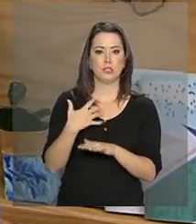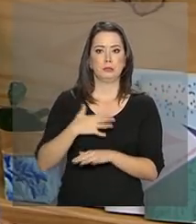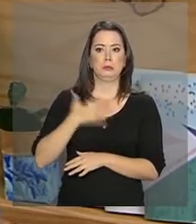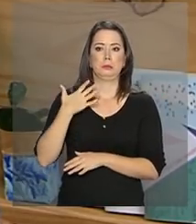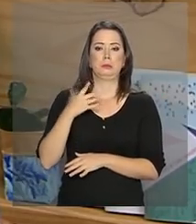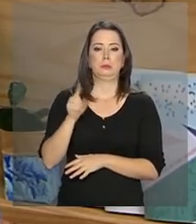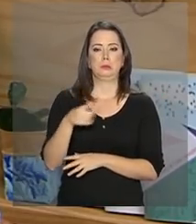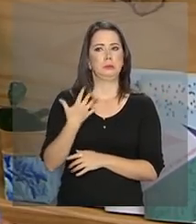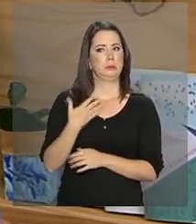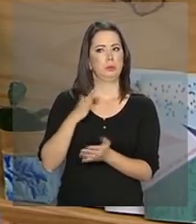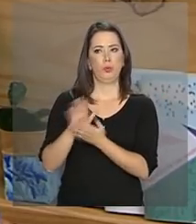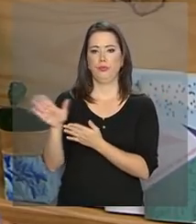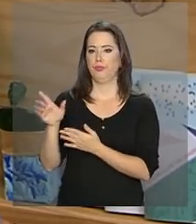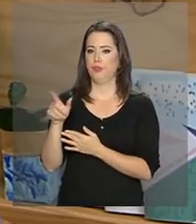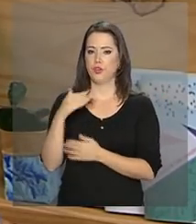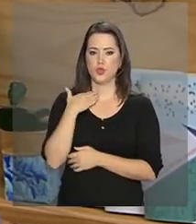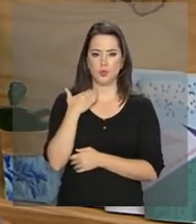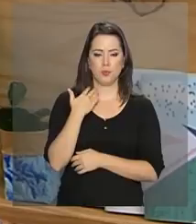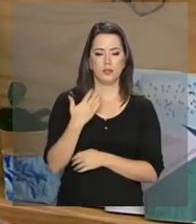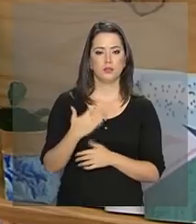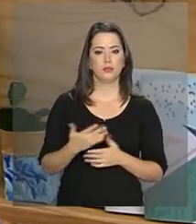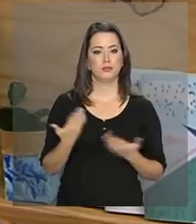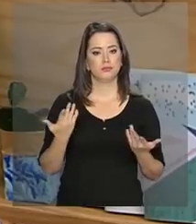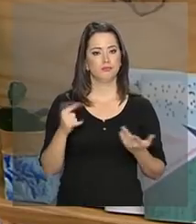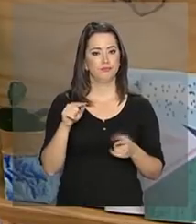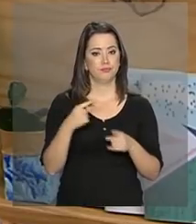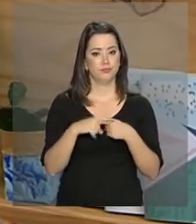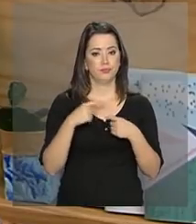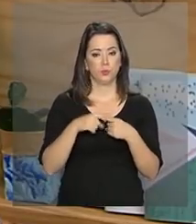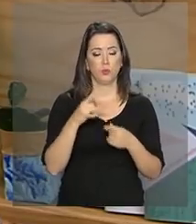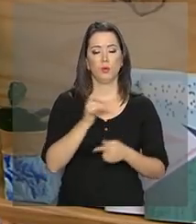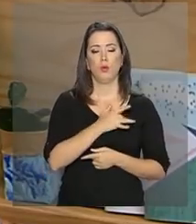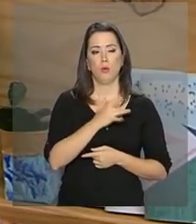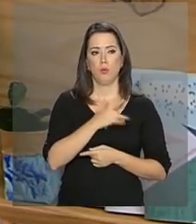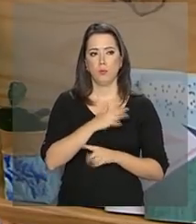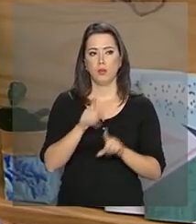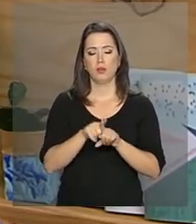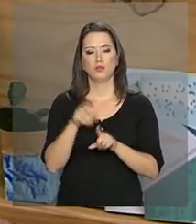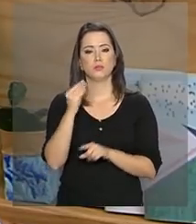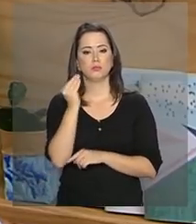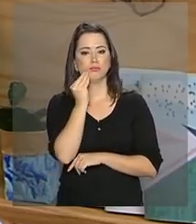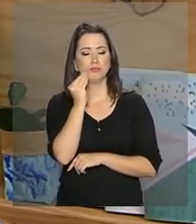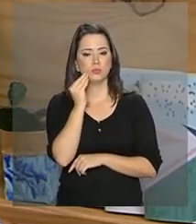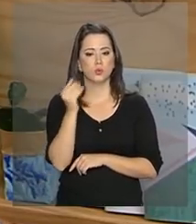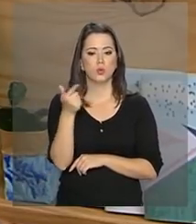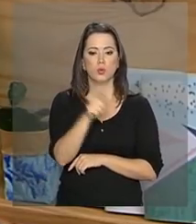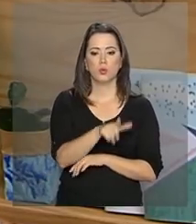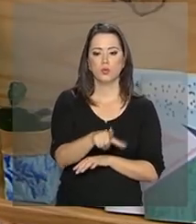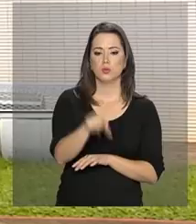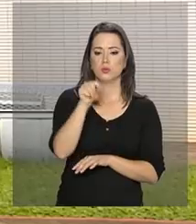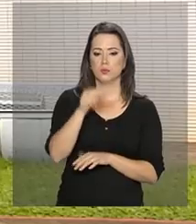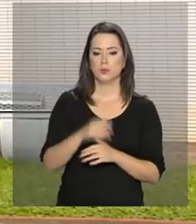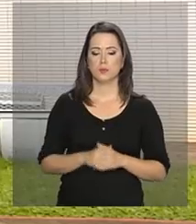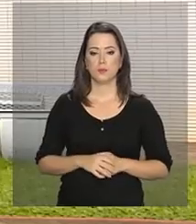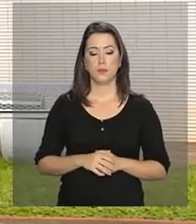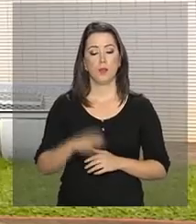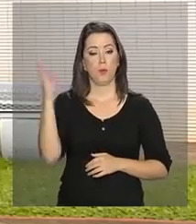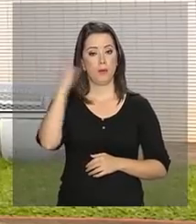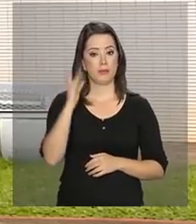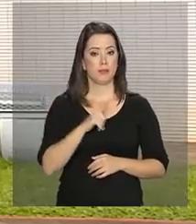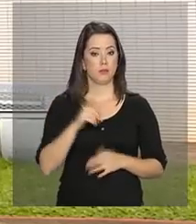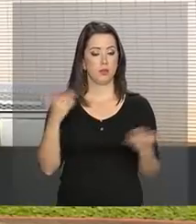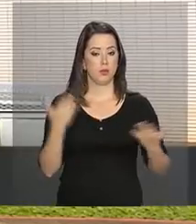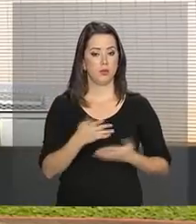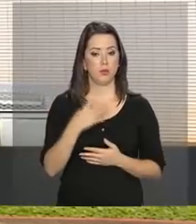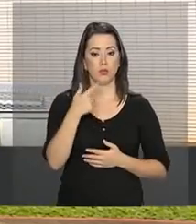de primeira, a pessoa não passa nem perto de tentar uma alternativa como essa. O Brasil tem